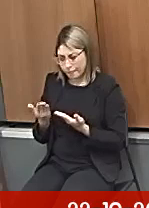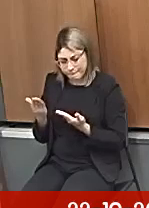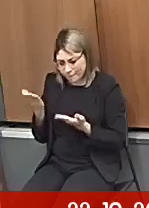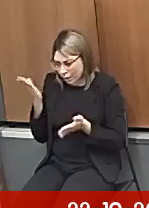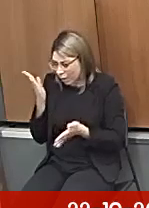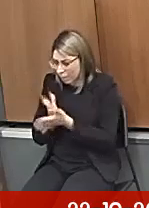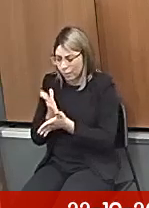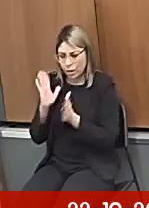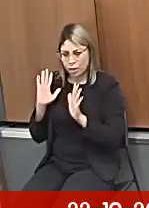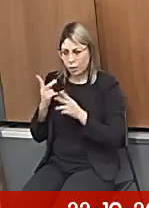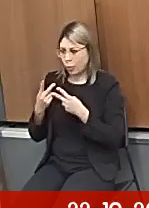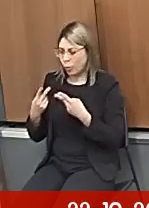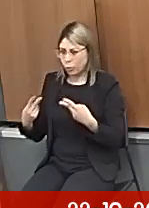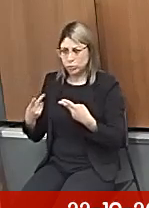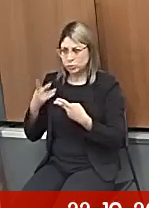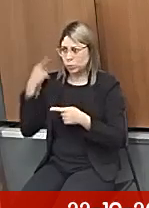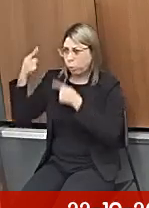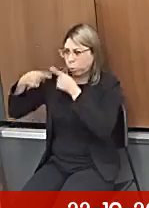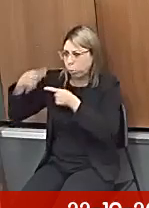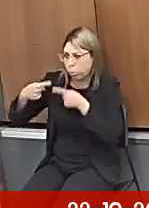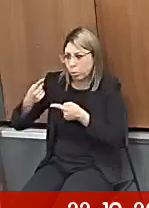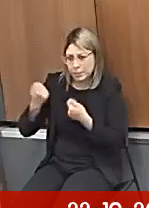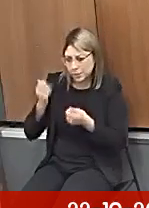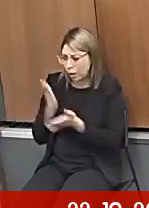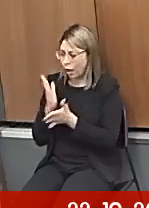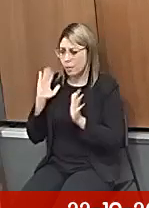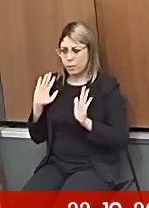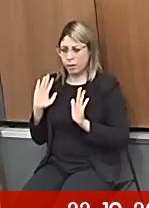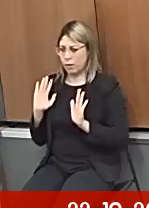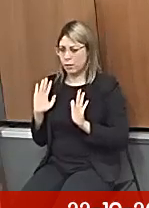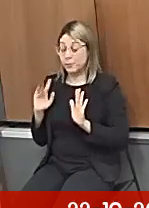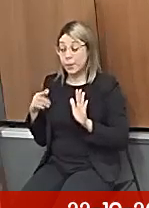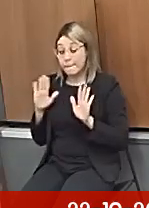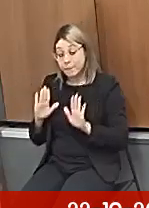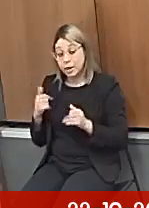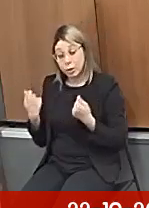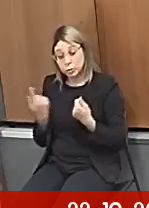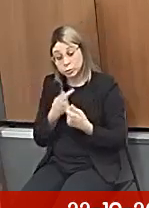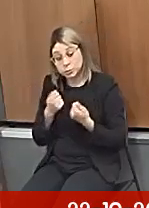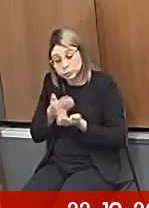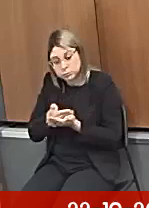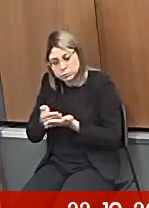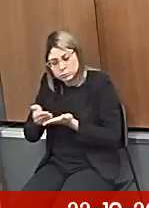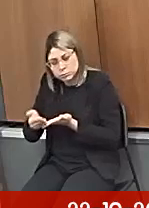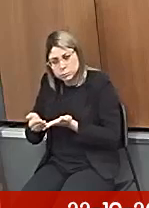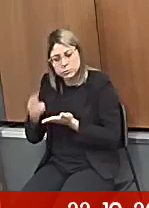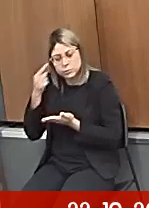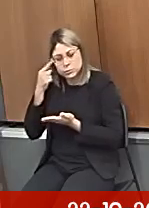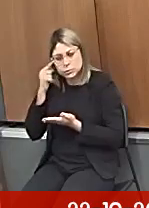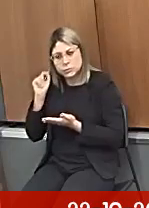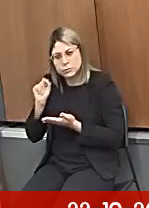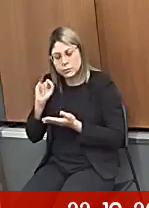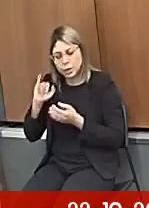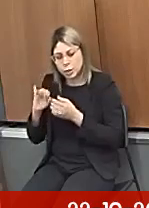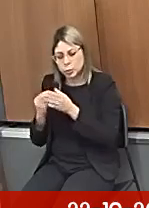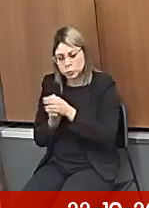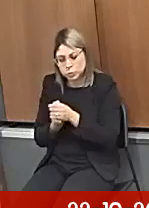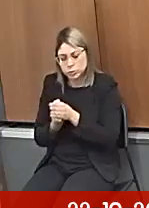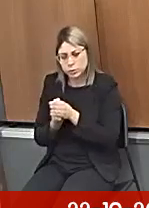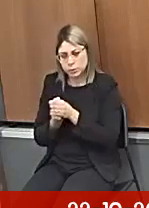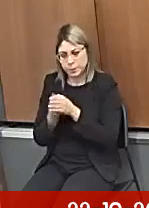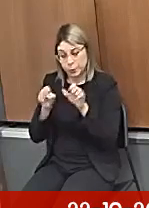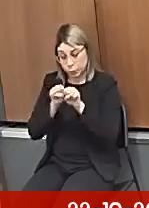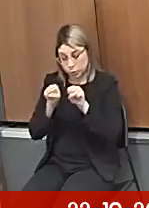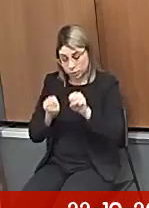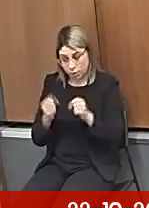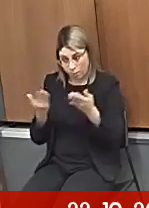ruptura de ensino arcaica que precisa ser quebrada. Só que nós temos que partir do pressuposto de que a inclusão, o sistema